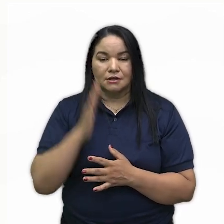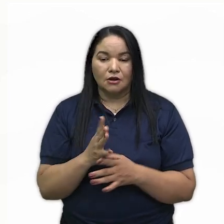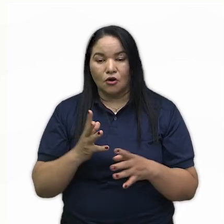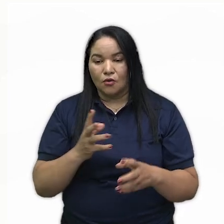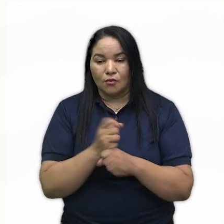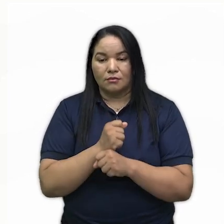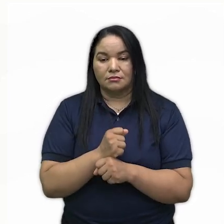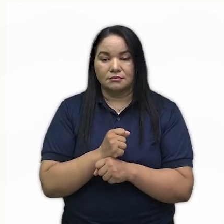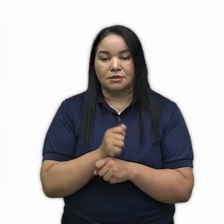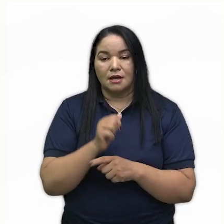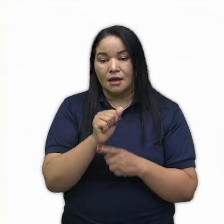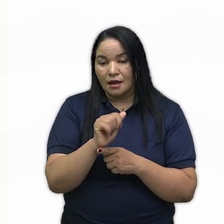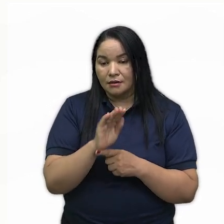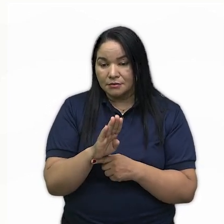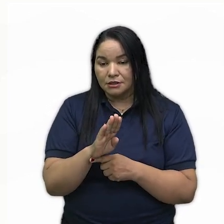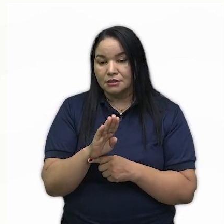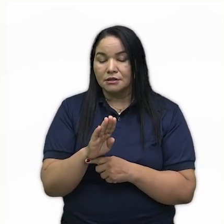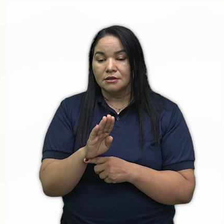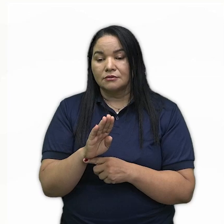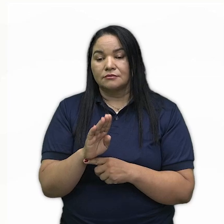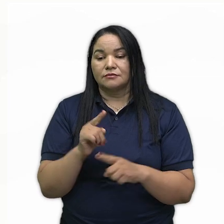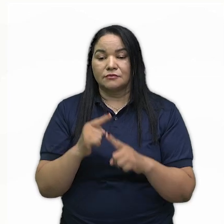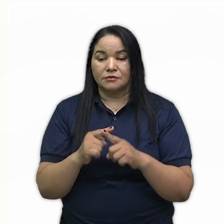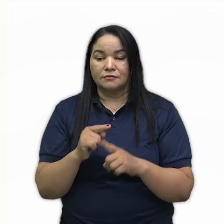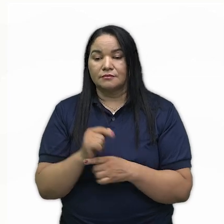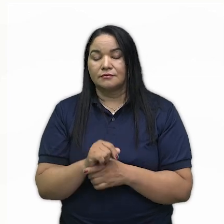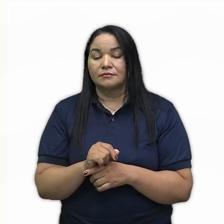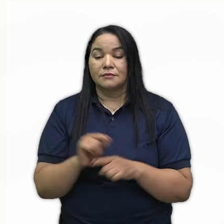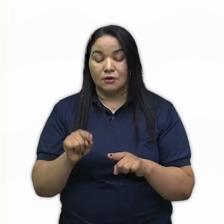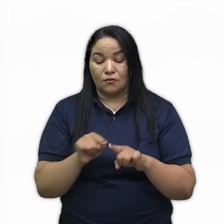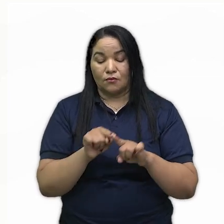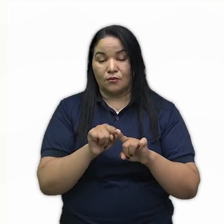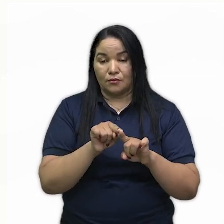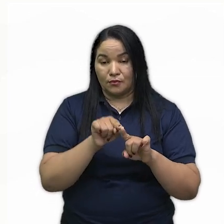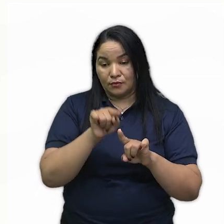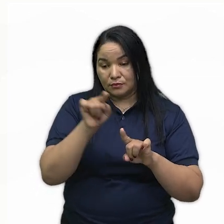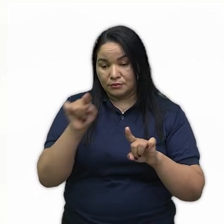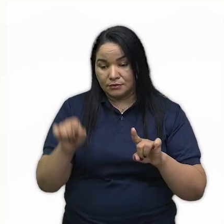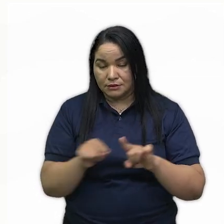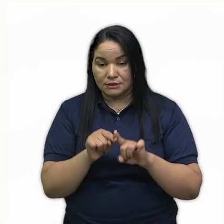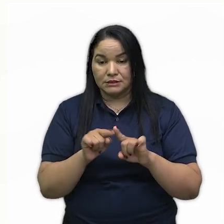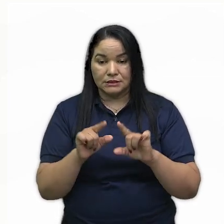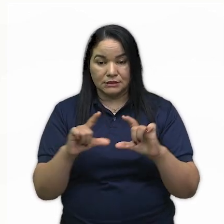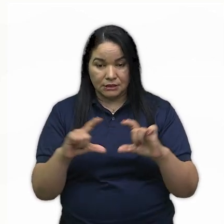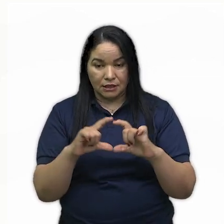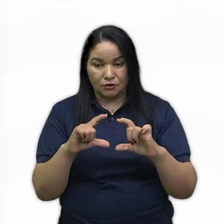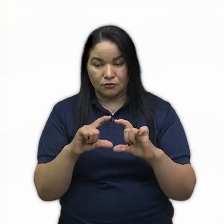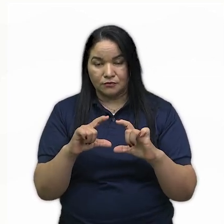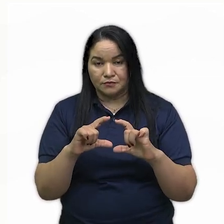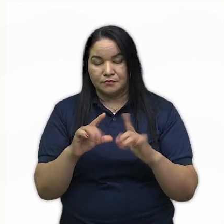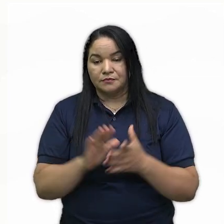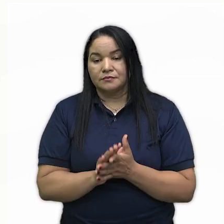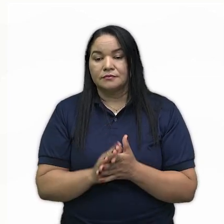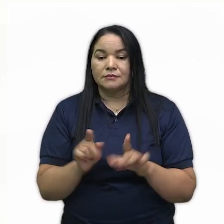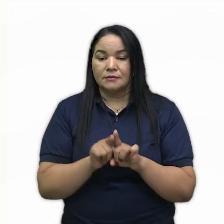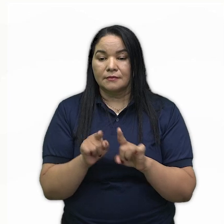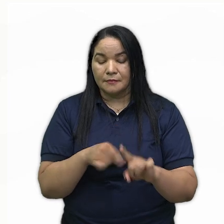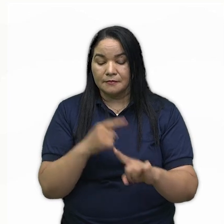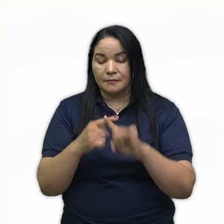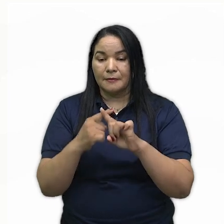área da base, né, do cilindro, você sabe que são círculos. Beleza? E aí você vai multiplicar